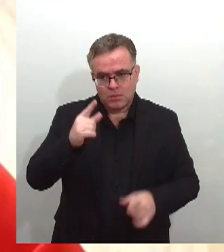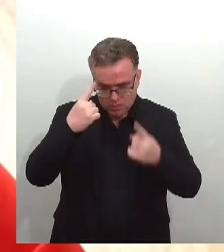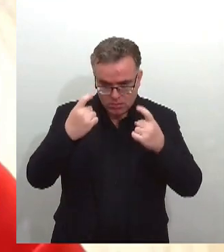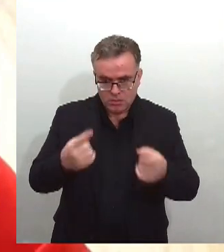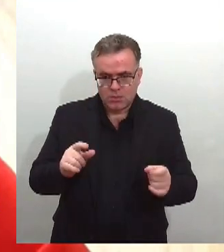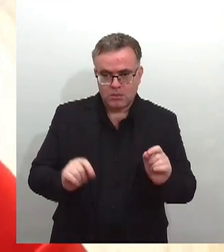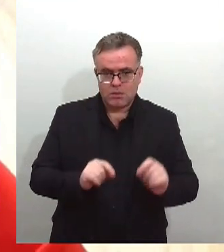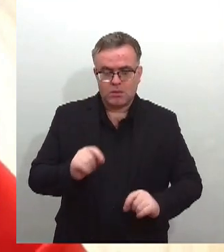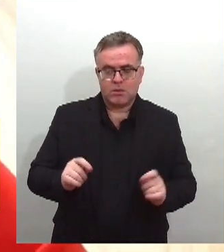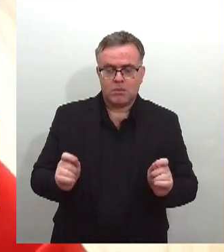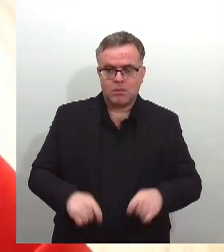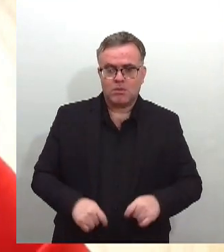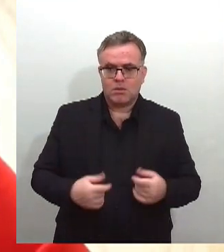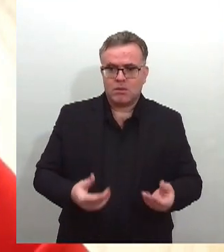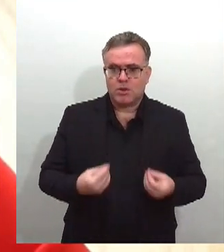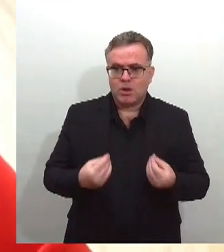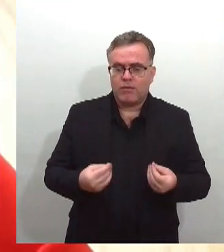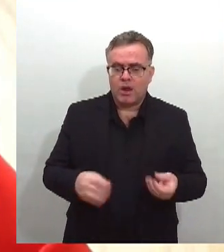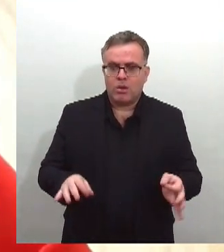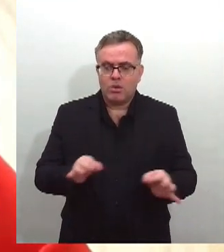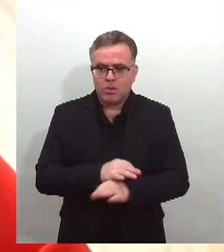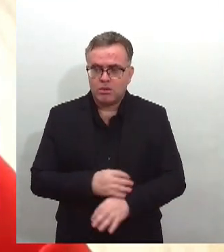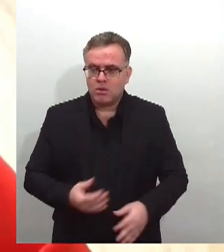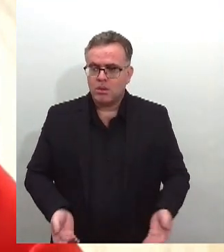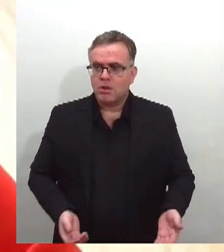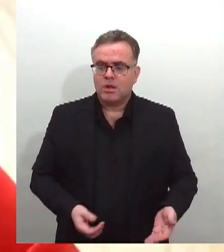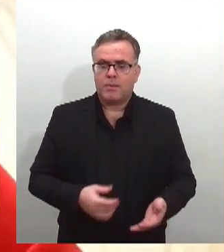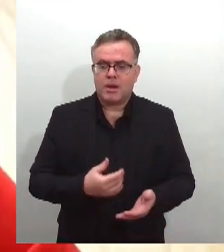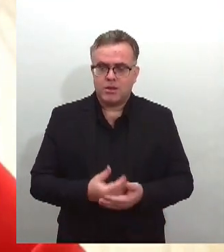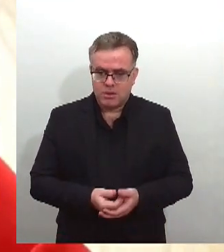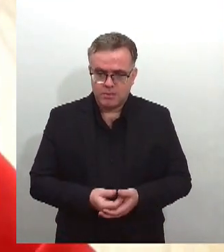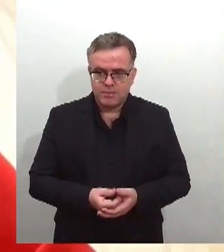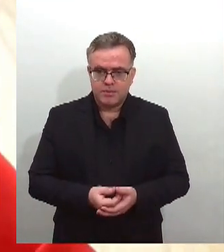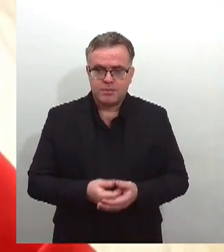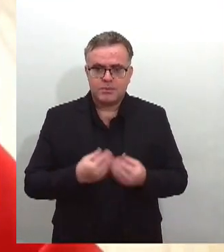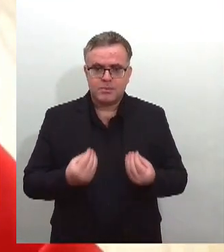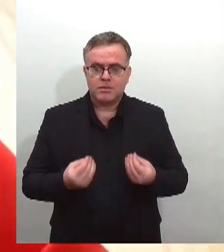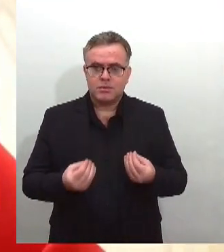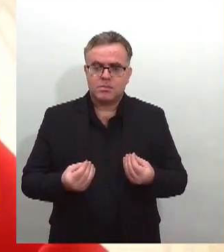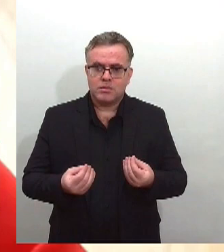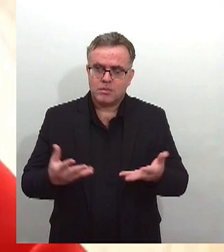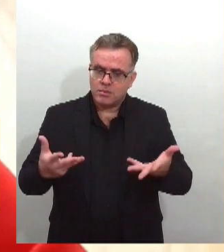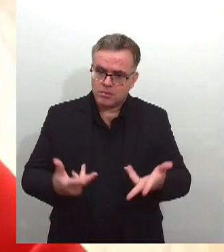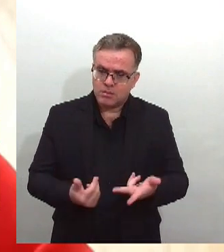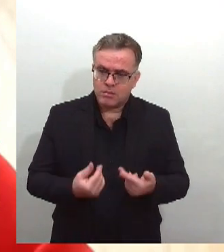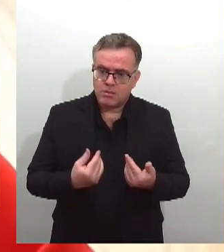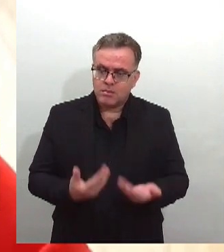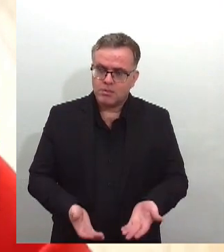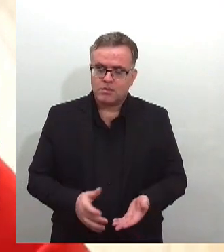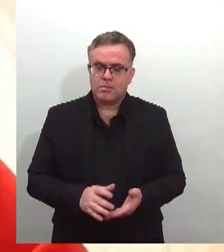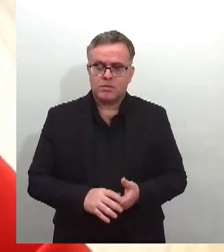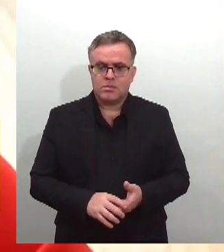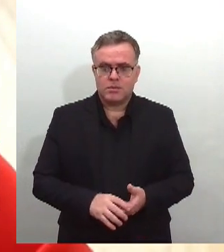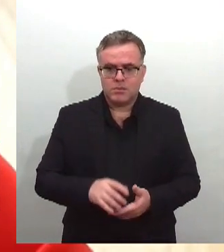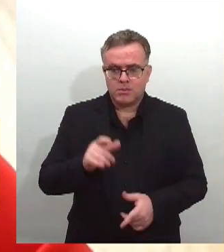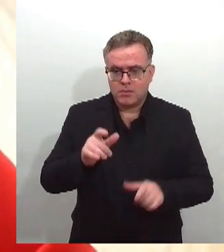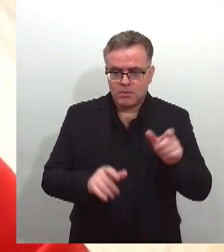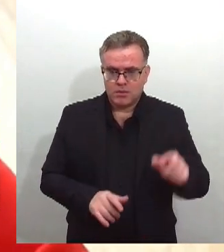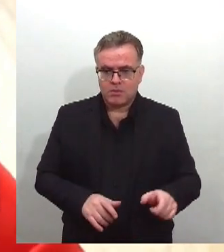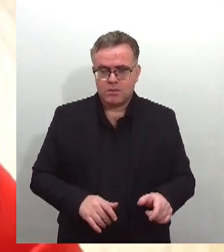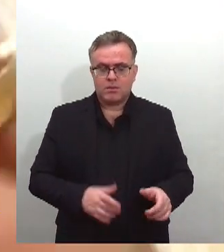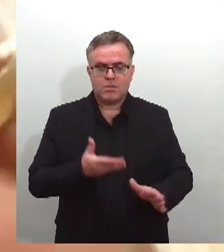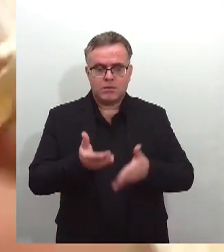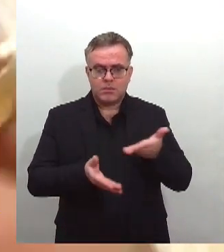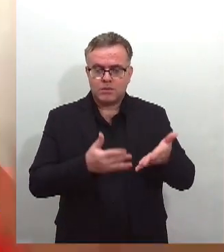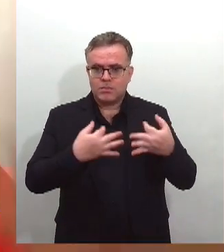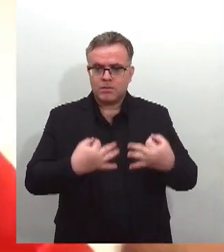que nós vamos mudar a cultura machista, que nós vamos conseguir mostrar a esses homens que o homem doce, que o homem gentil, que o